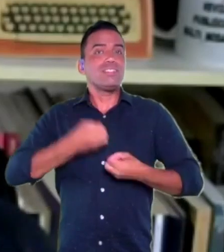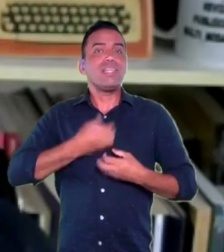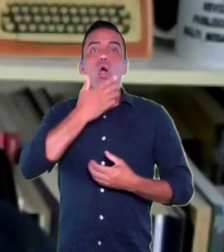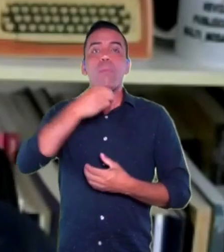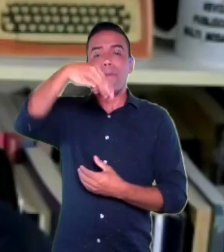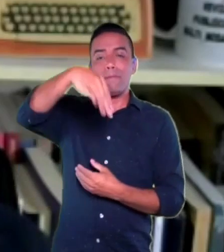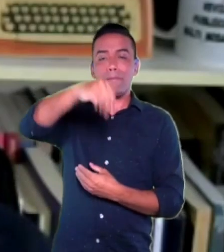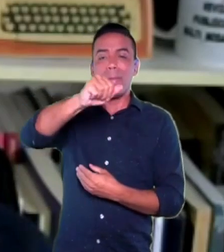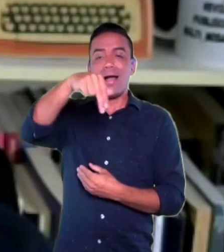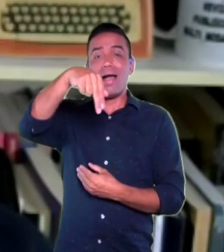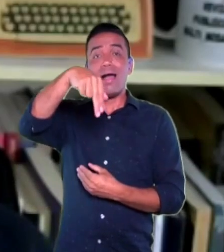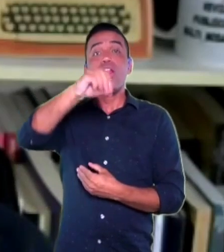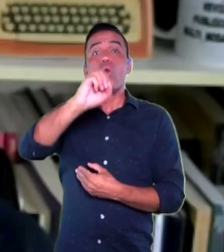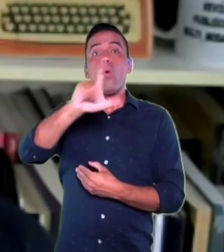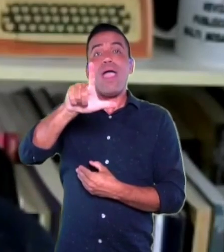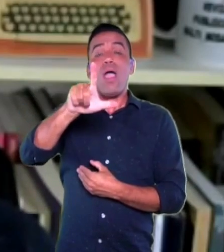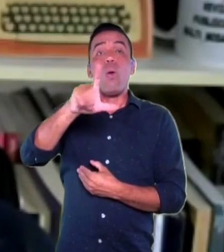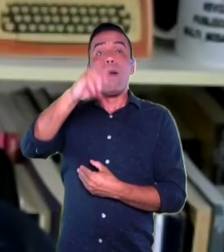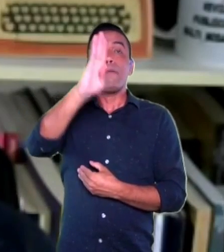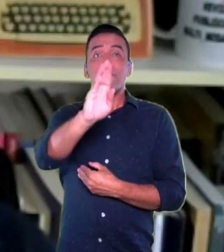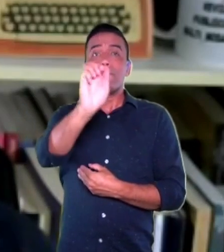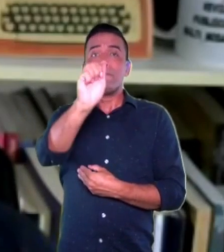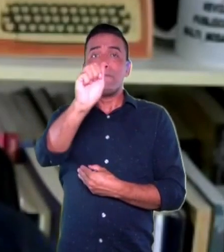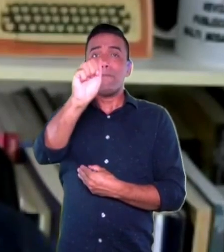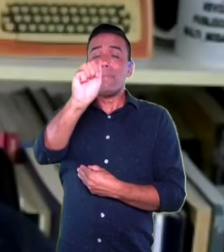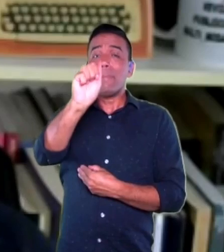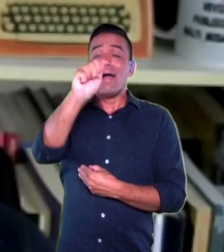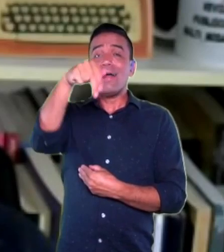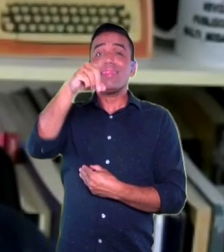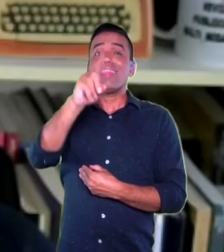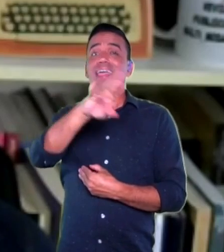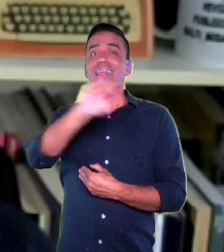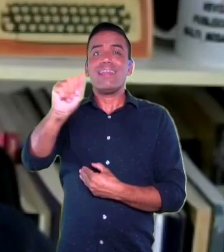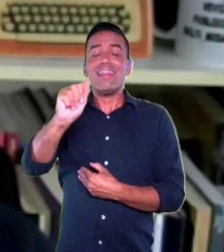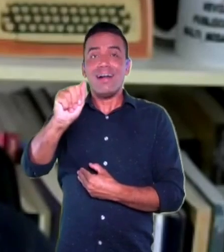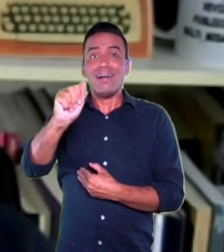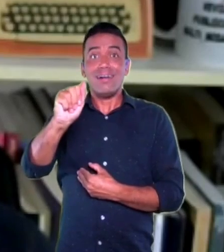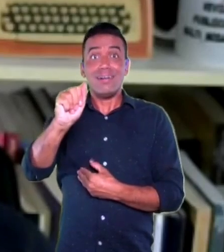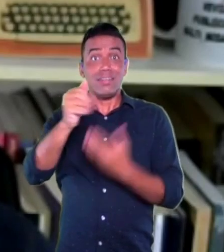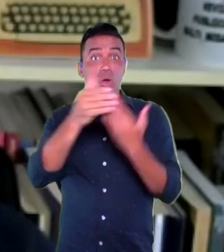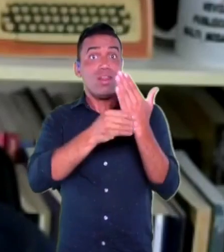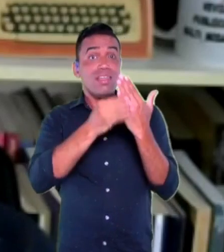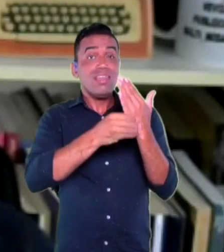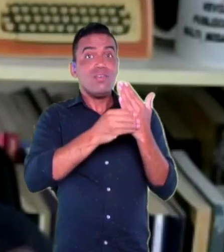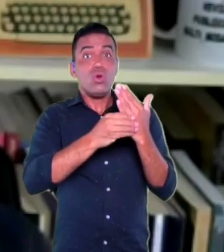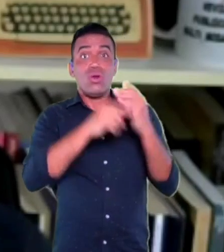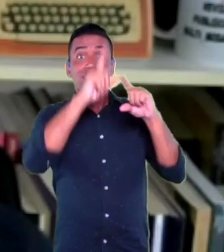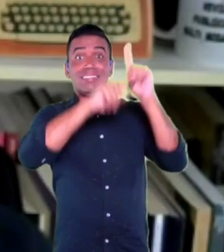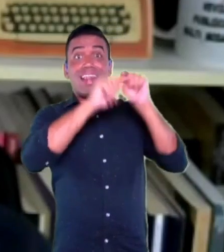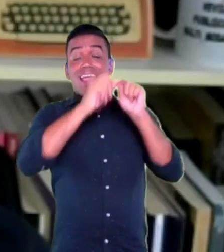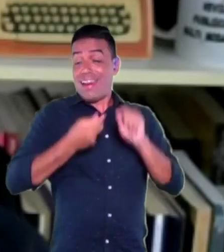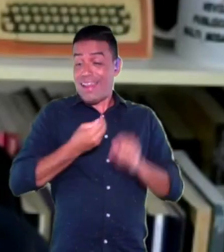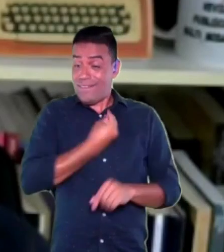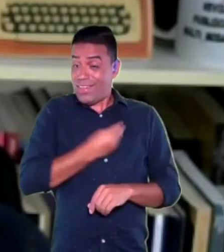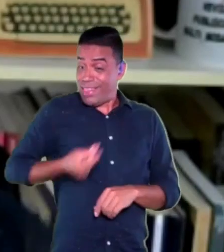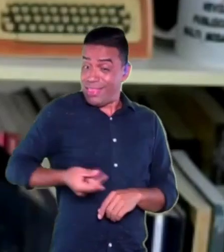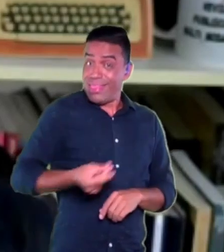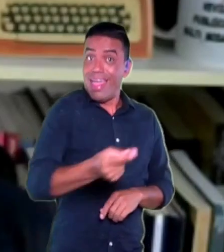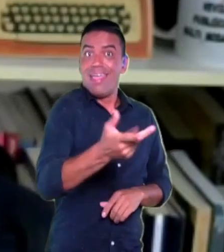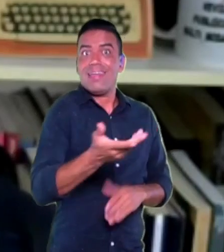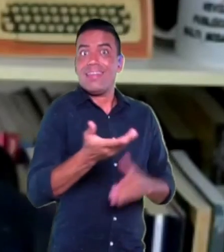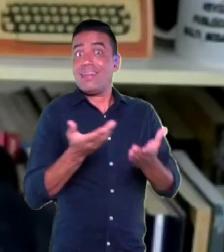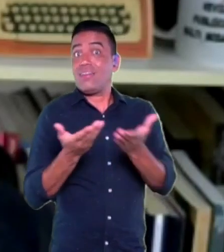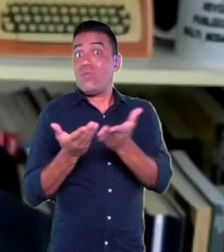encantada muito tempo, assim, de um livro dele, O Estrela da Vida Inteira, que era uma coletânea grande, né, de poemas dele. Eu lembro